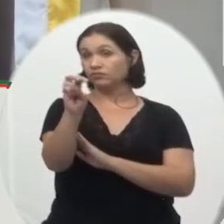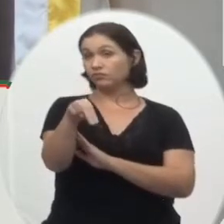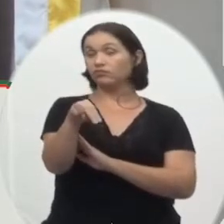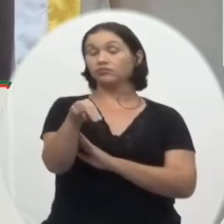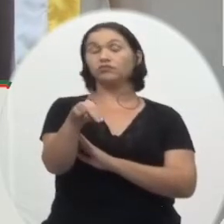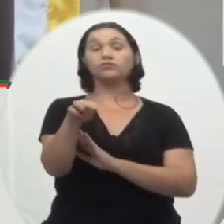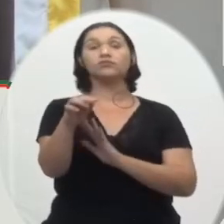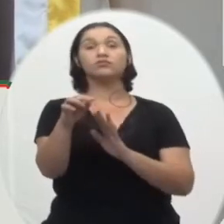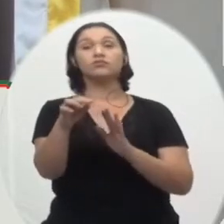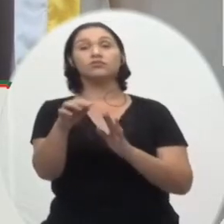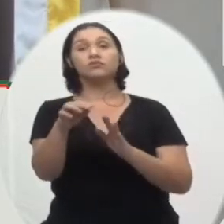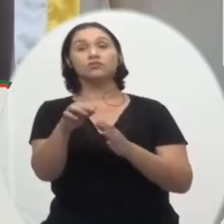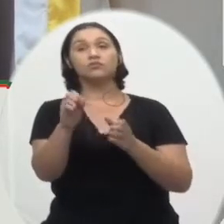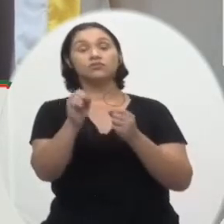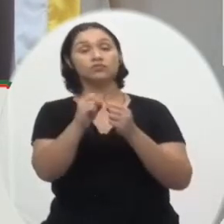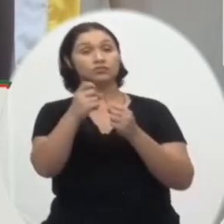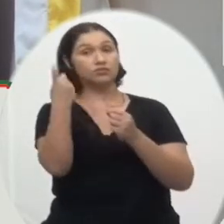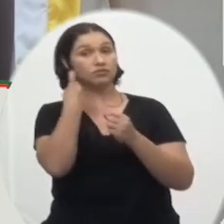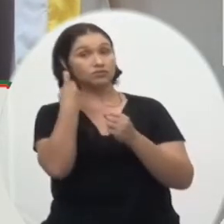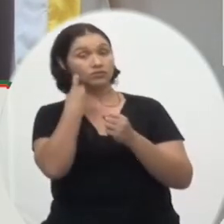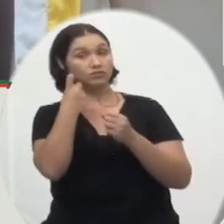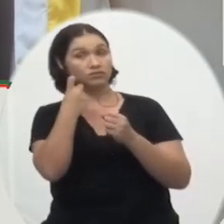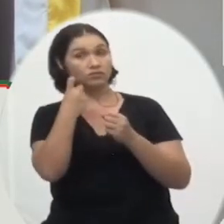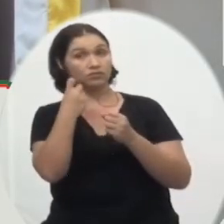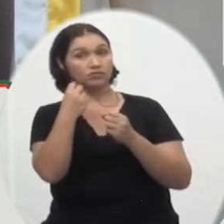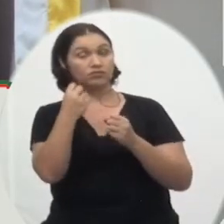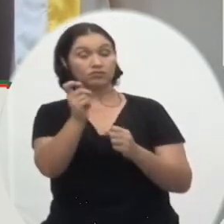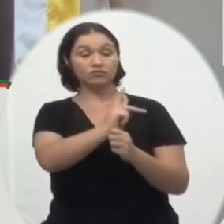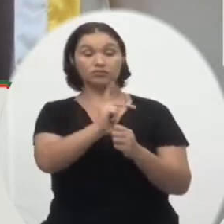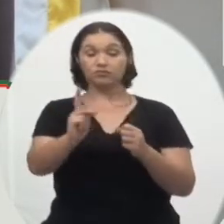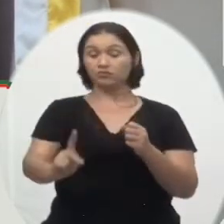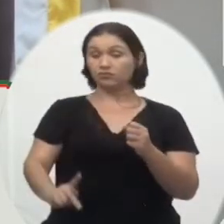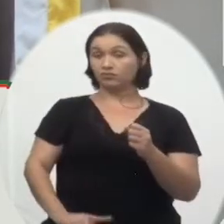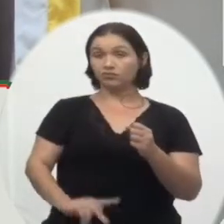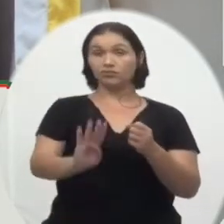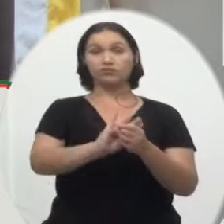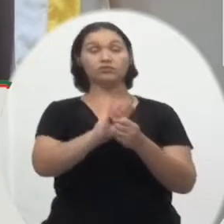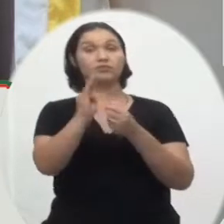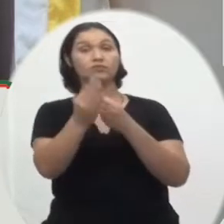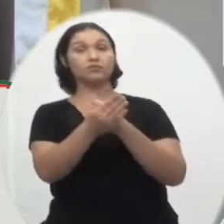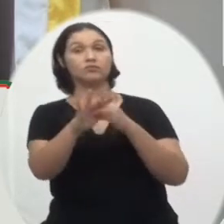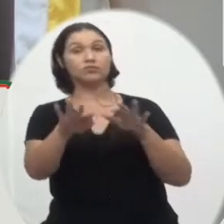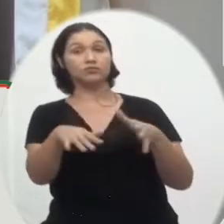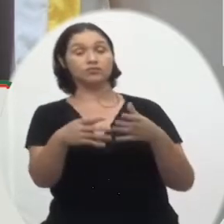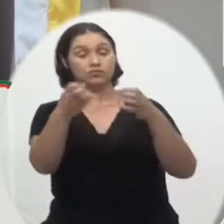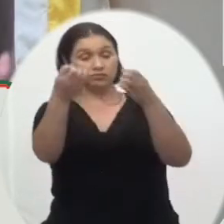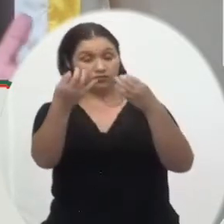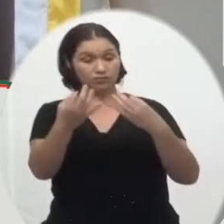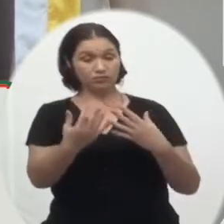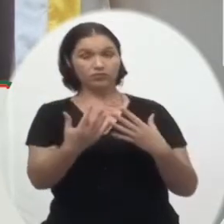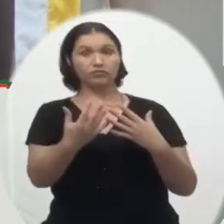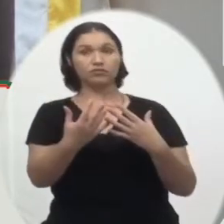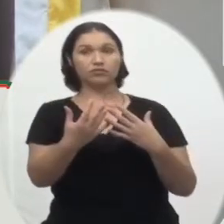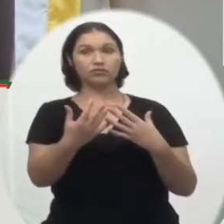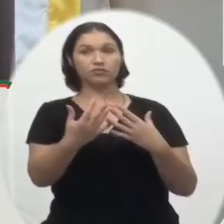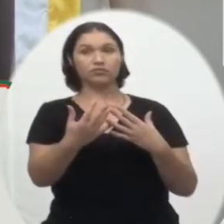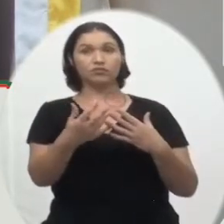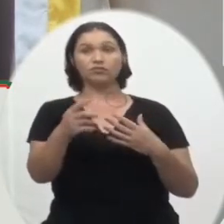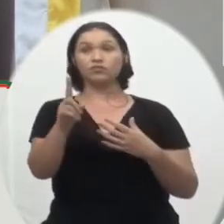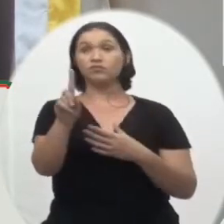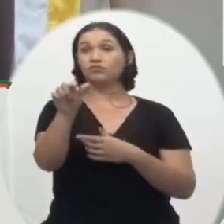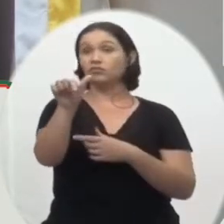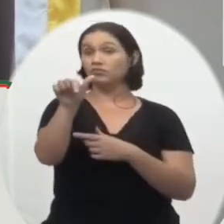um serviço voluntário a esta cidade. Desses 17 vereadores aqui, 12 já foram ex-presidentes de bairro. Então, por